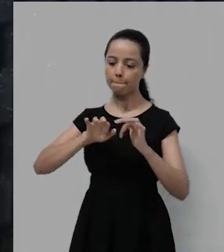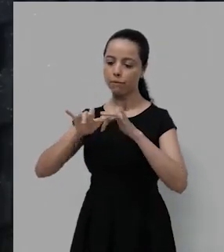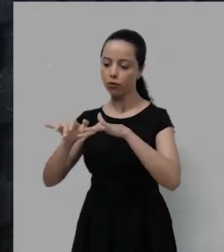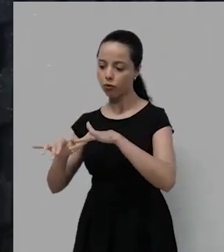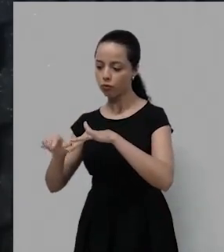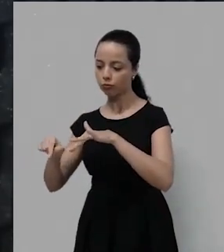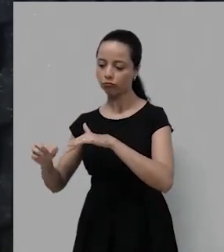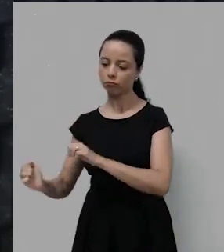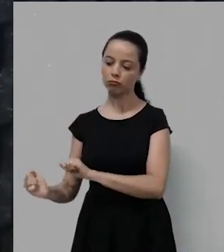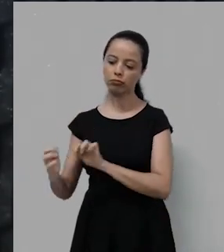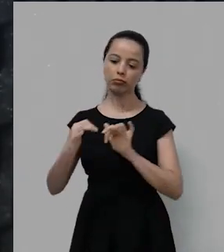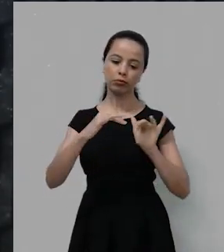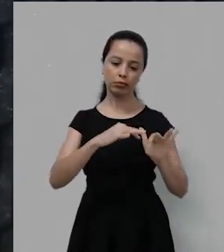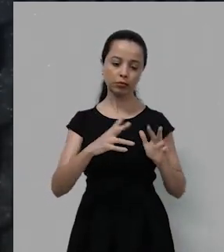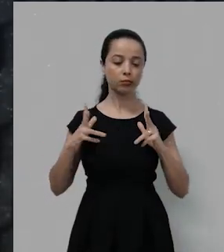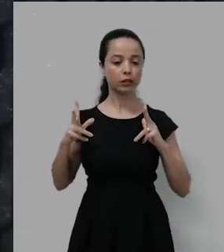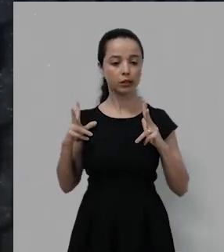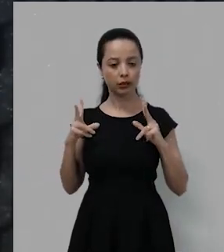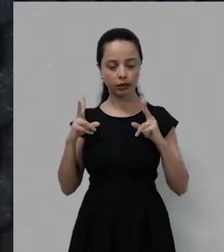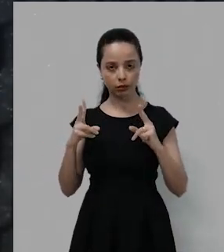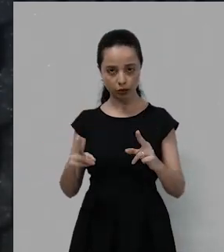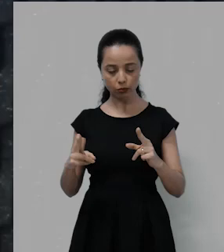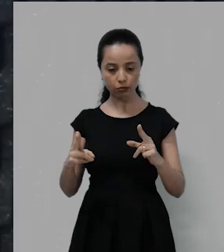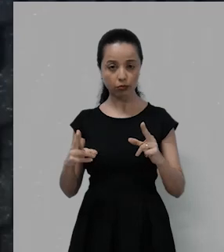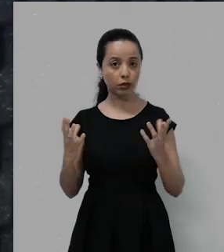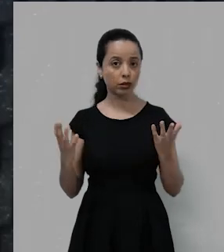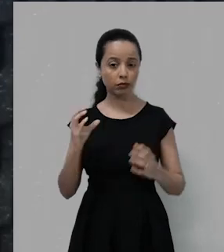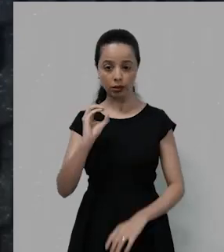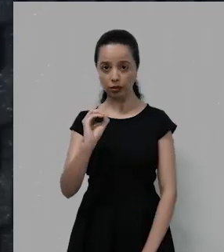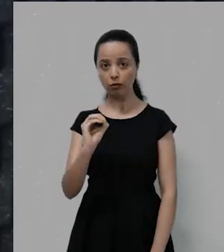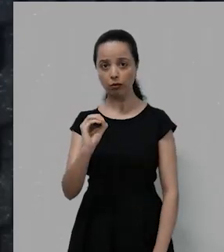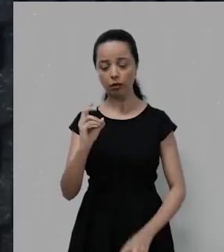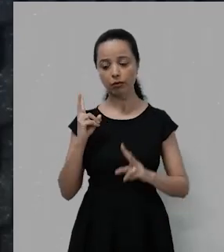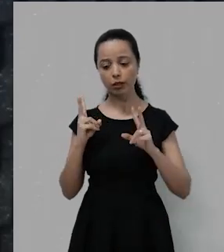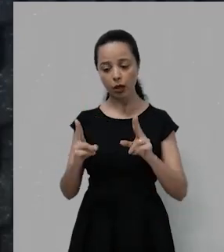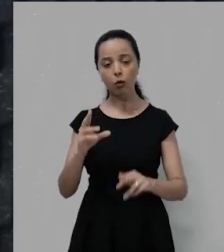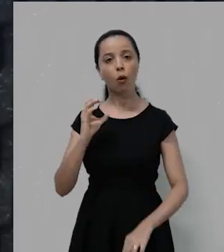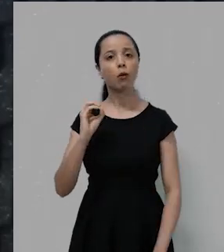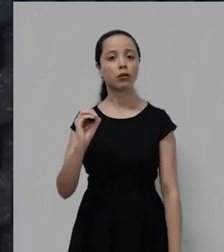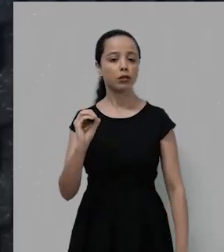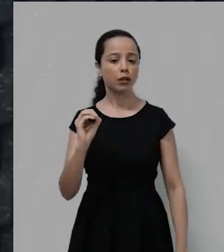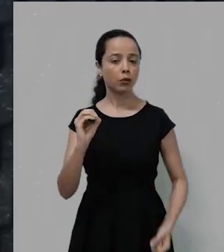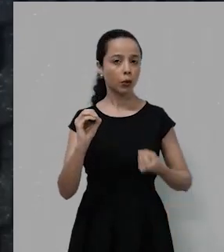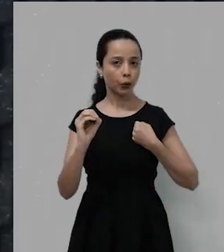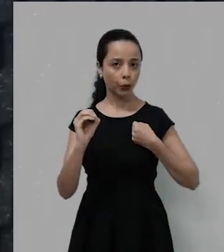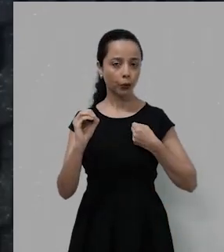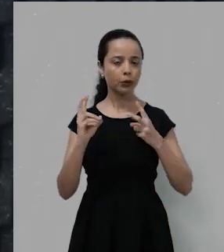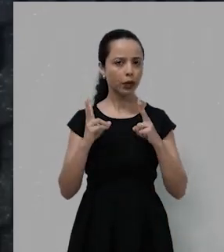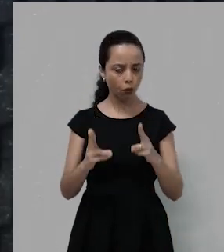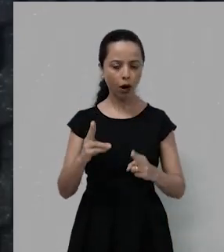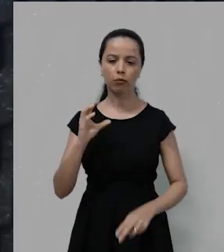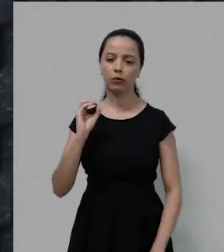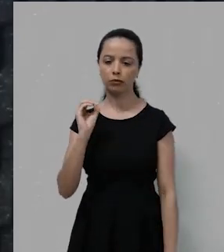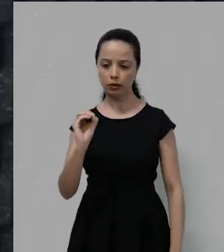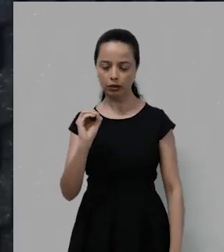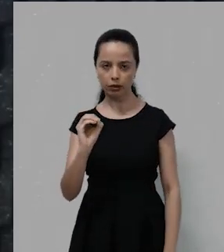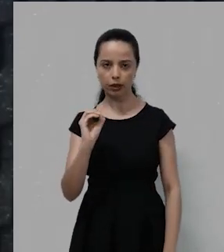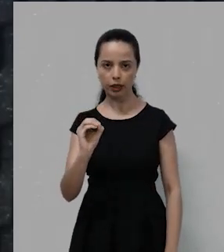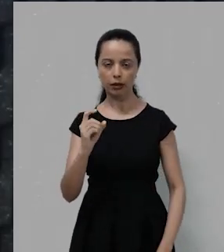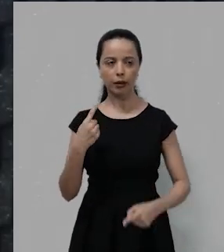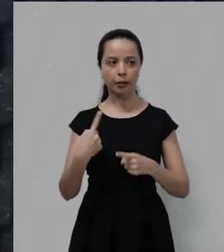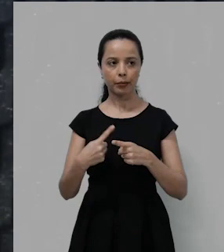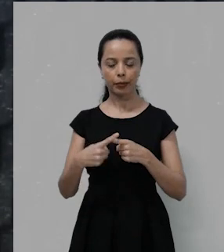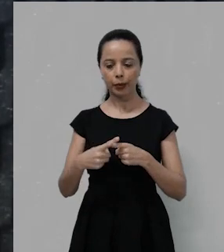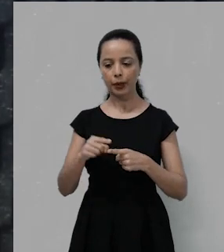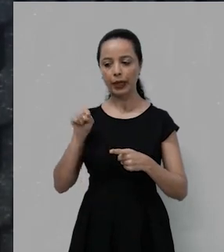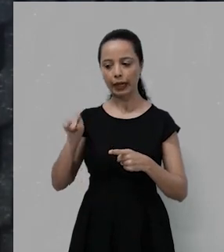números iguais, um menos o outro, é igual a zero, né, pessoal? Se eu tenho dois números que são iguais, né, imigração está sendo igual à